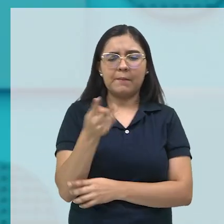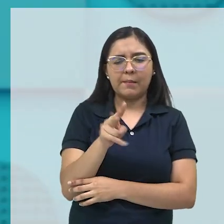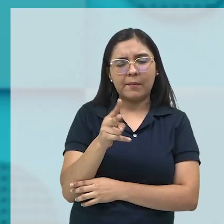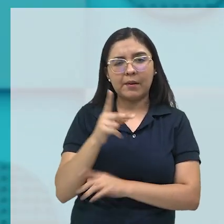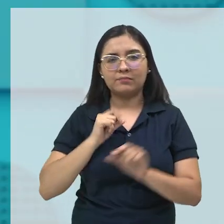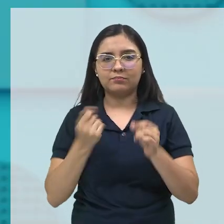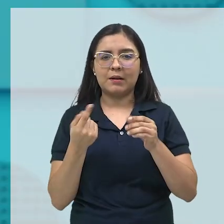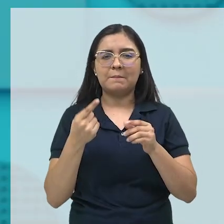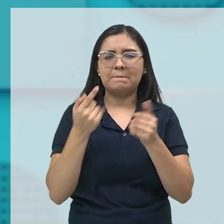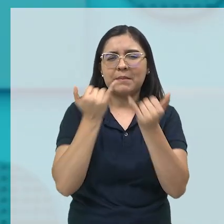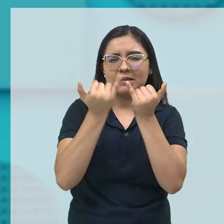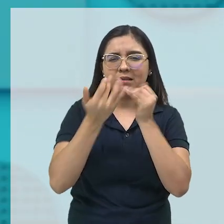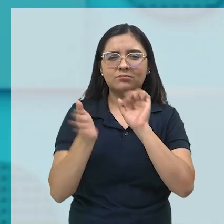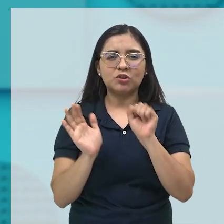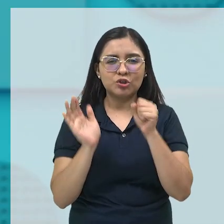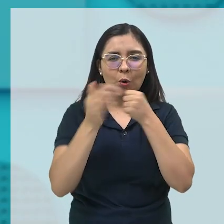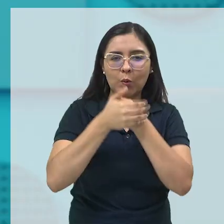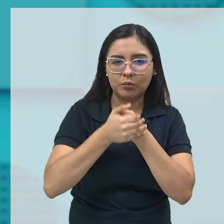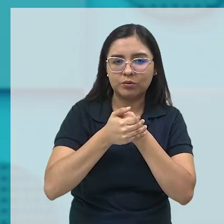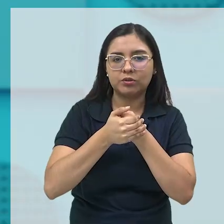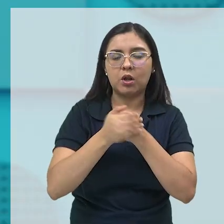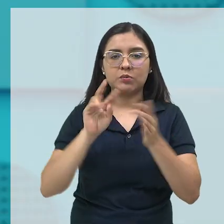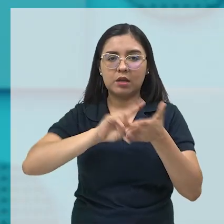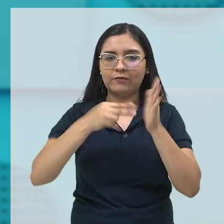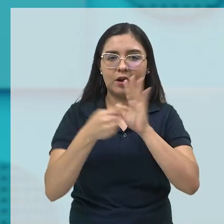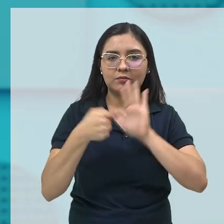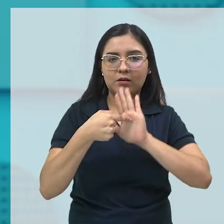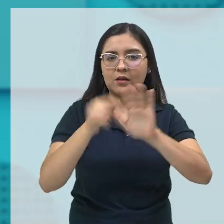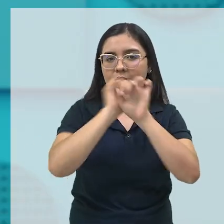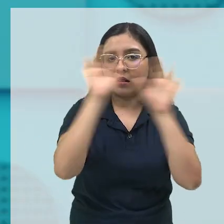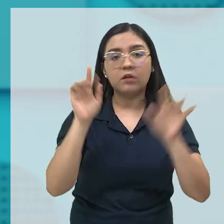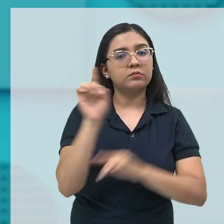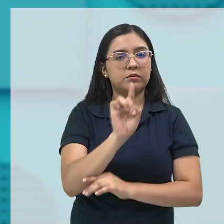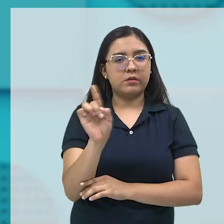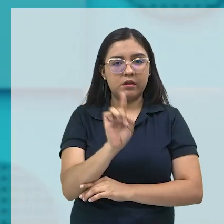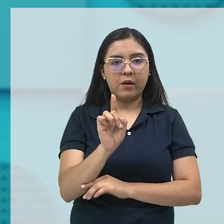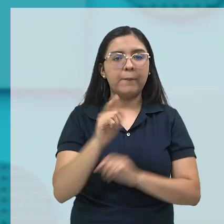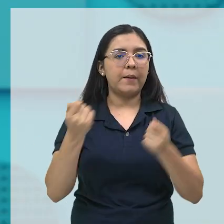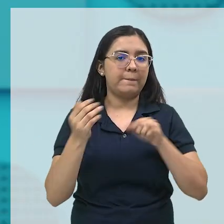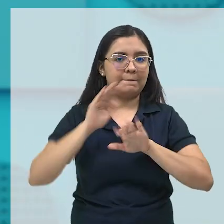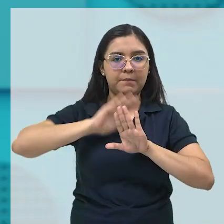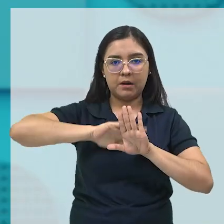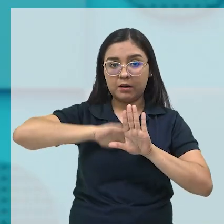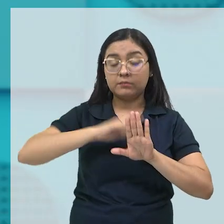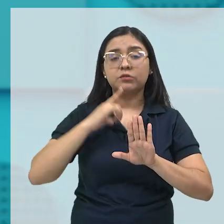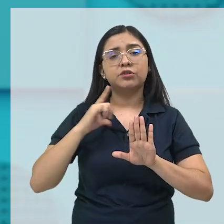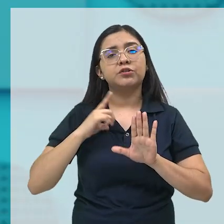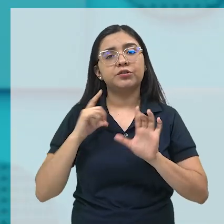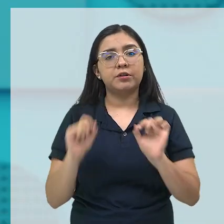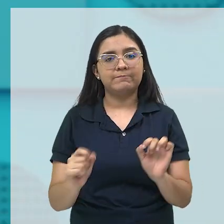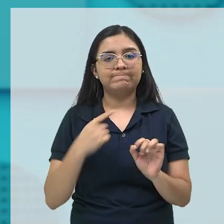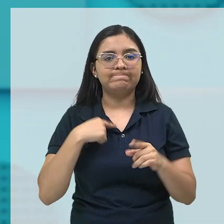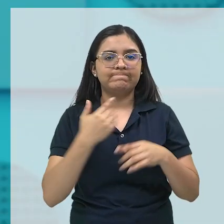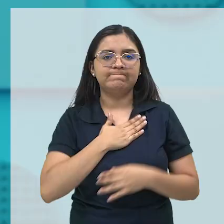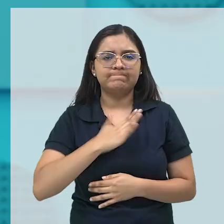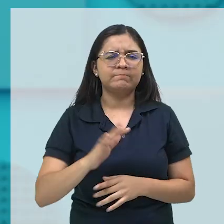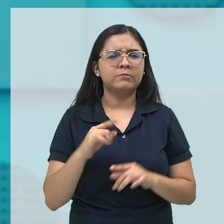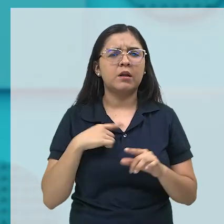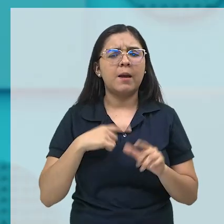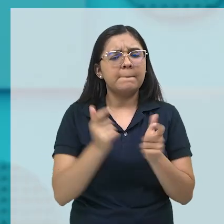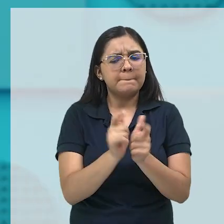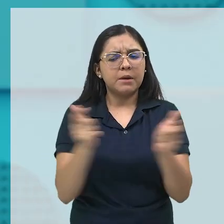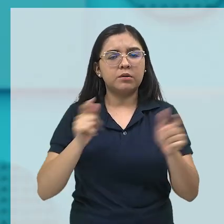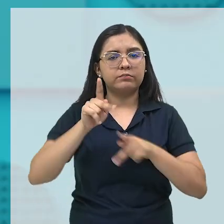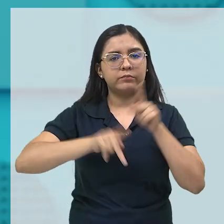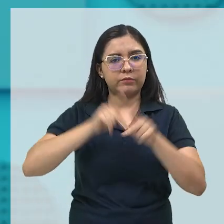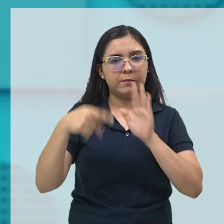mais escondida ali, o real sentido dela por trás do que se queria dizer. Ou seja, havia uma grande insatisfação de grande parte